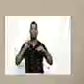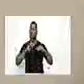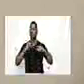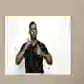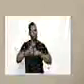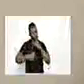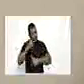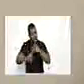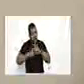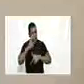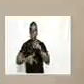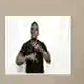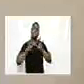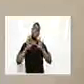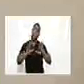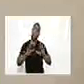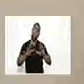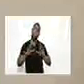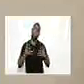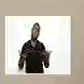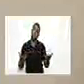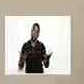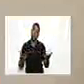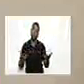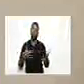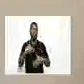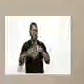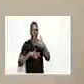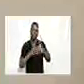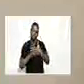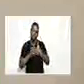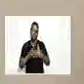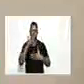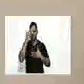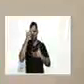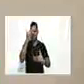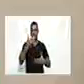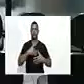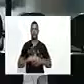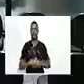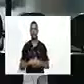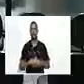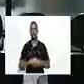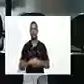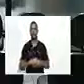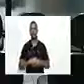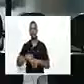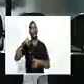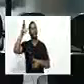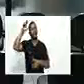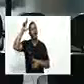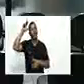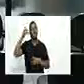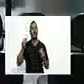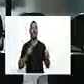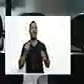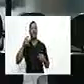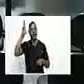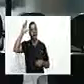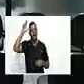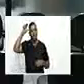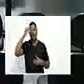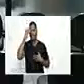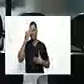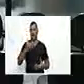trabalhando sim mas com a limitação Muito obrigado tá Não Não Não muito